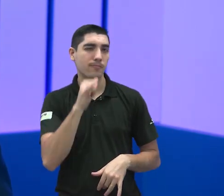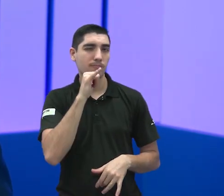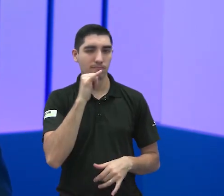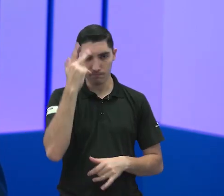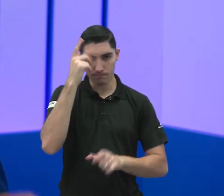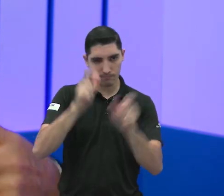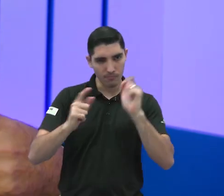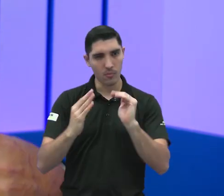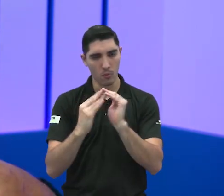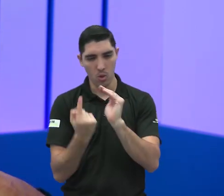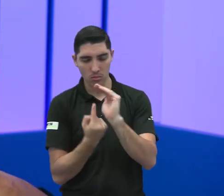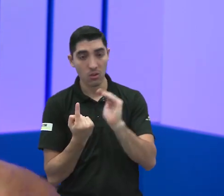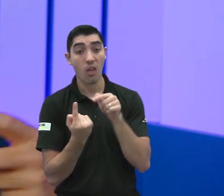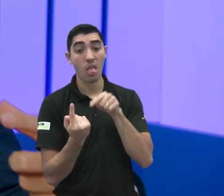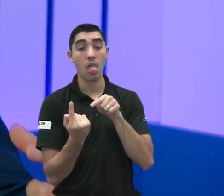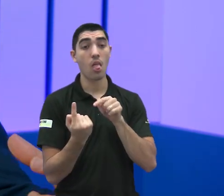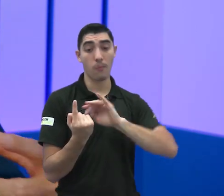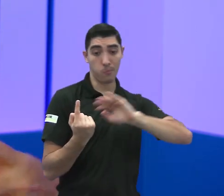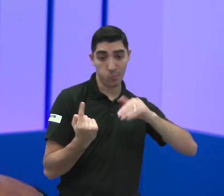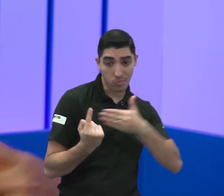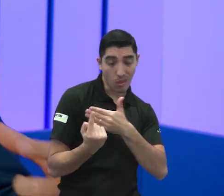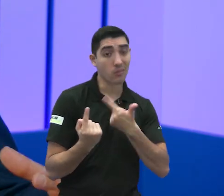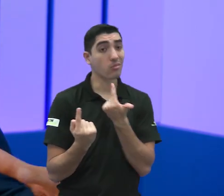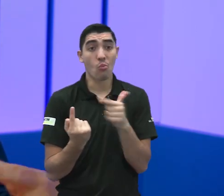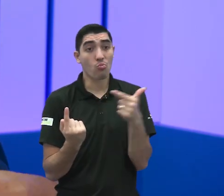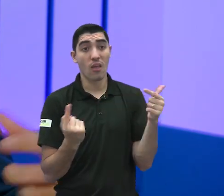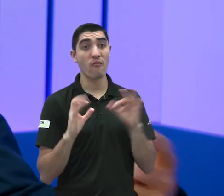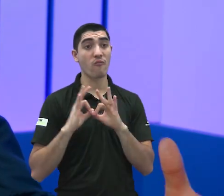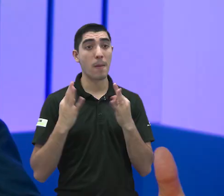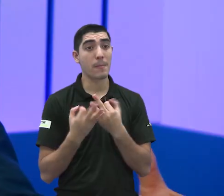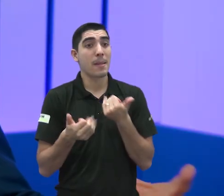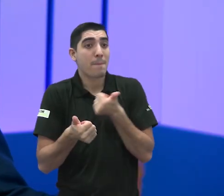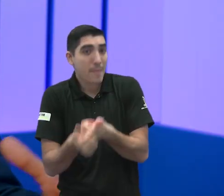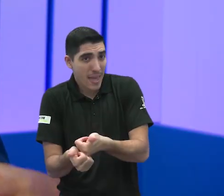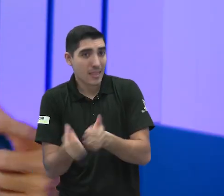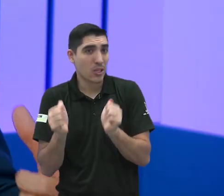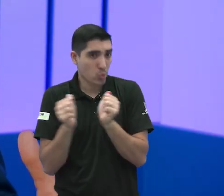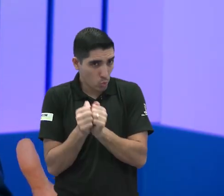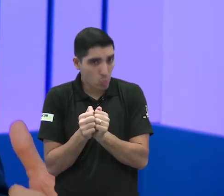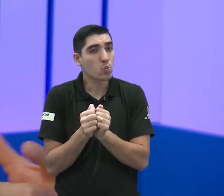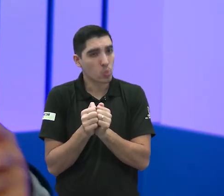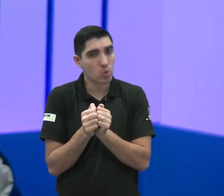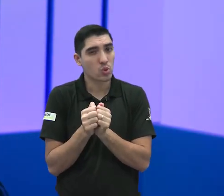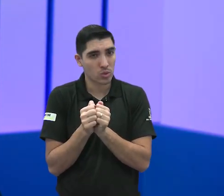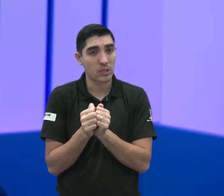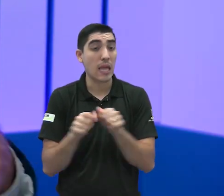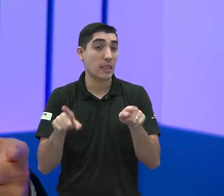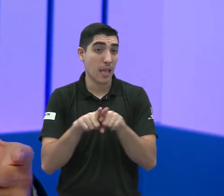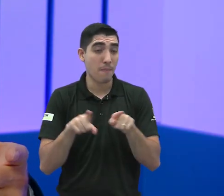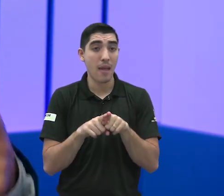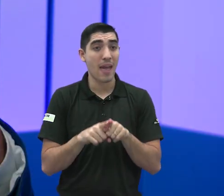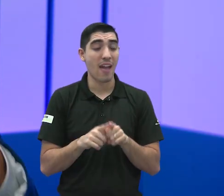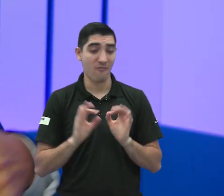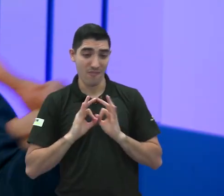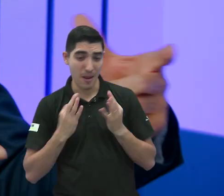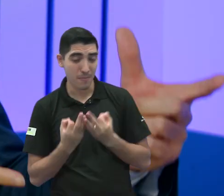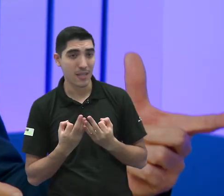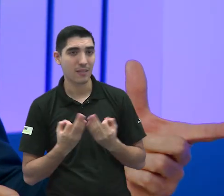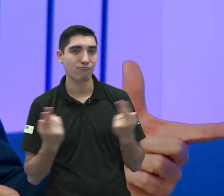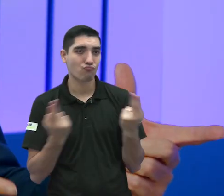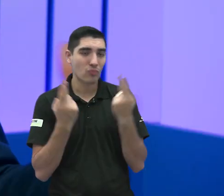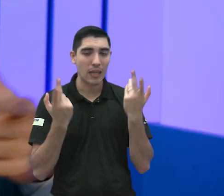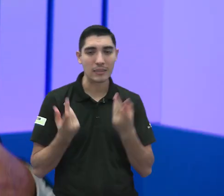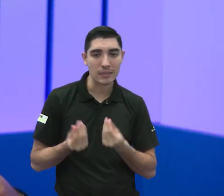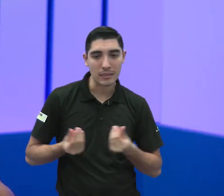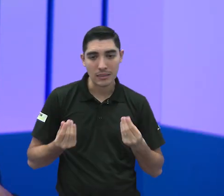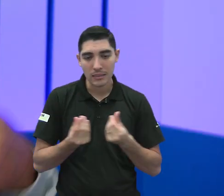que moram sozinhas e que não tem uma família na retaguarda, próximo ou acessível, e que não tem um poder econômico para buscar no setor